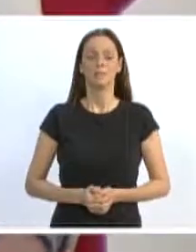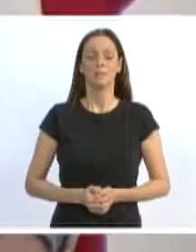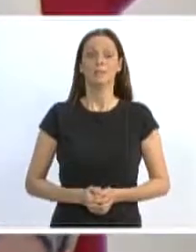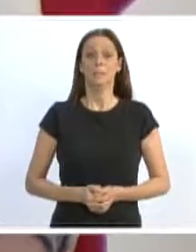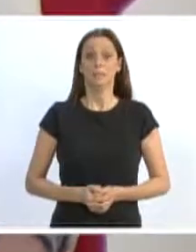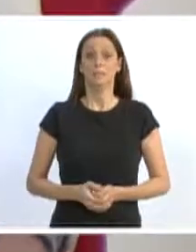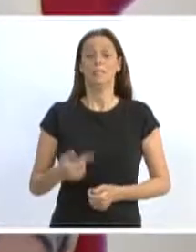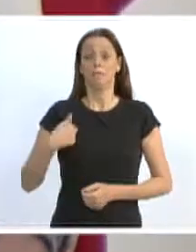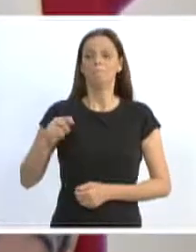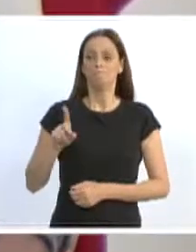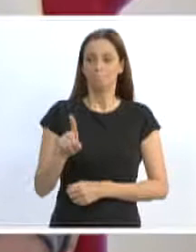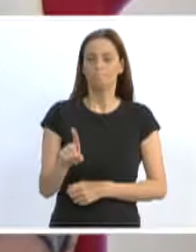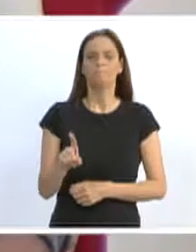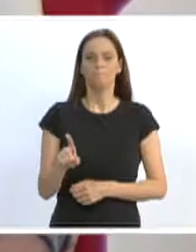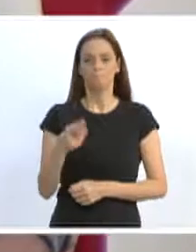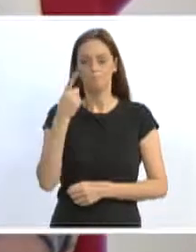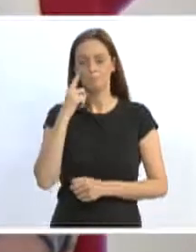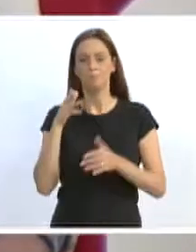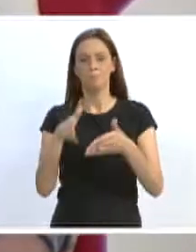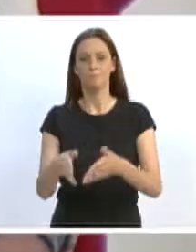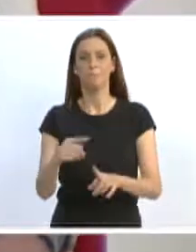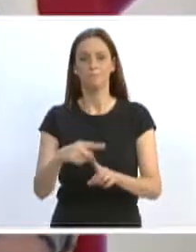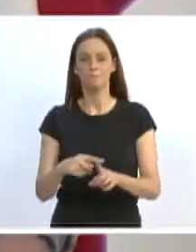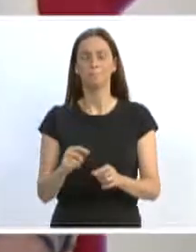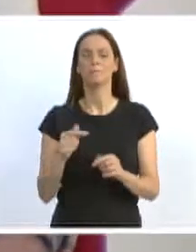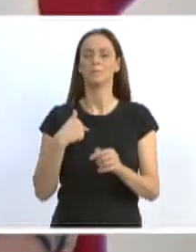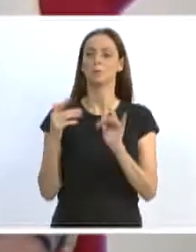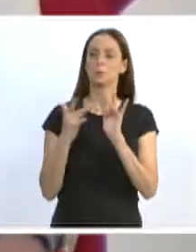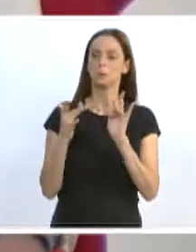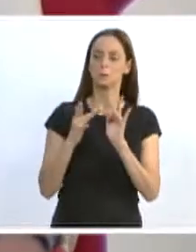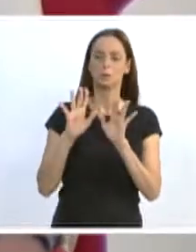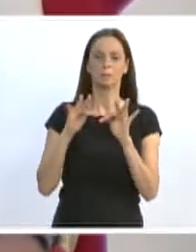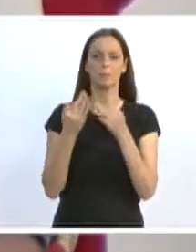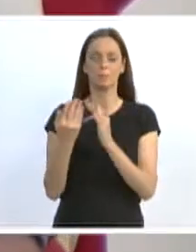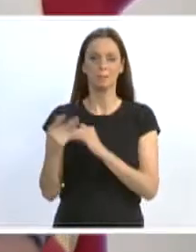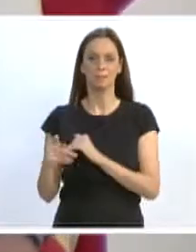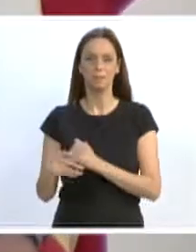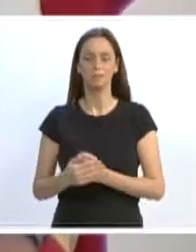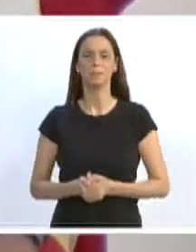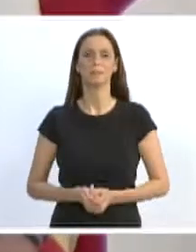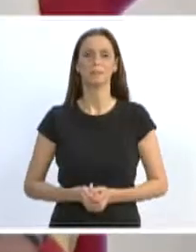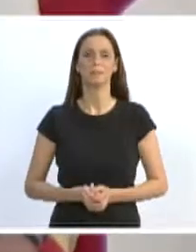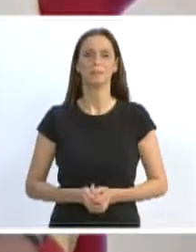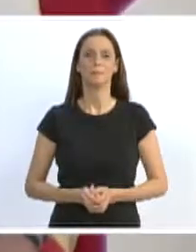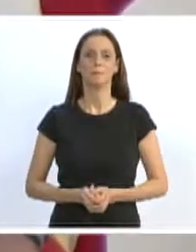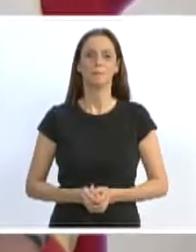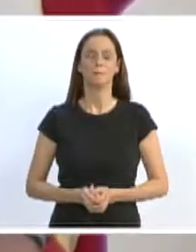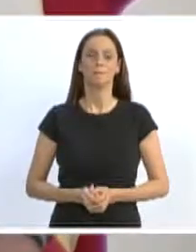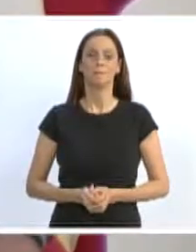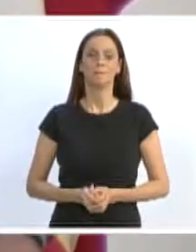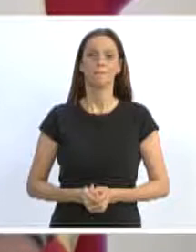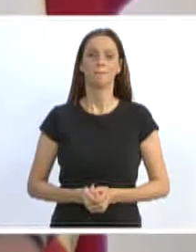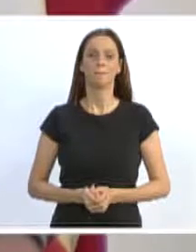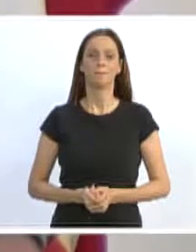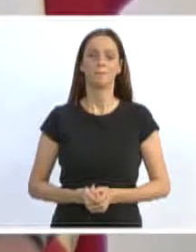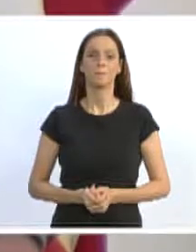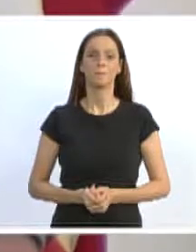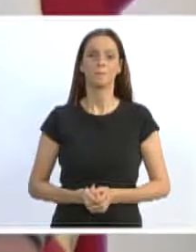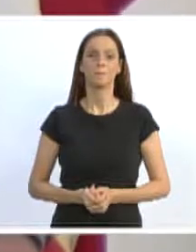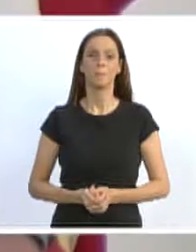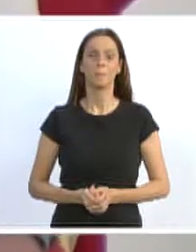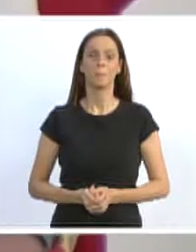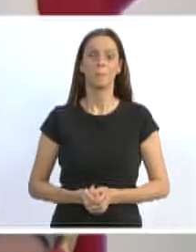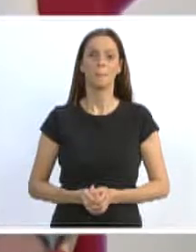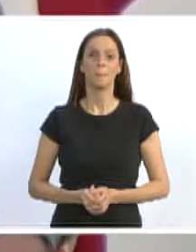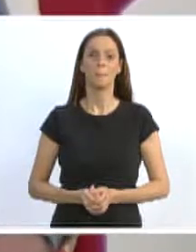vialle com sua família e nós tínhamos até